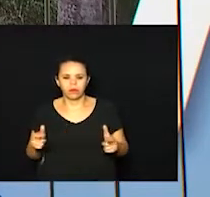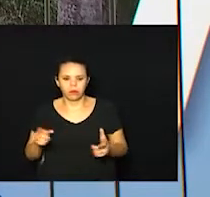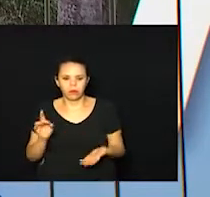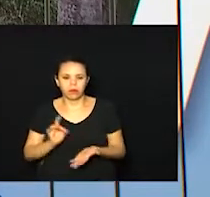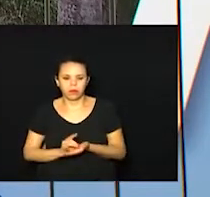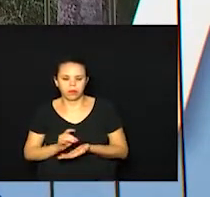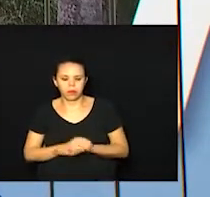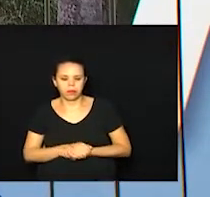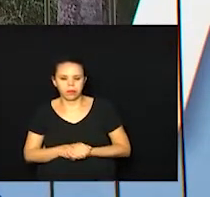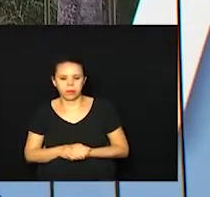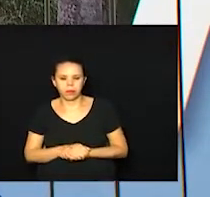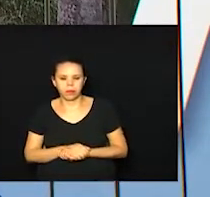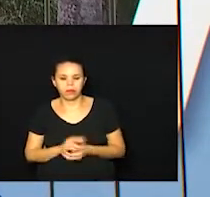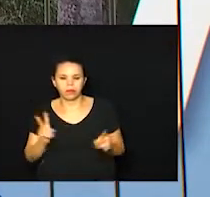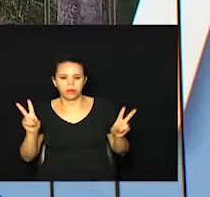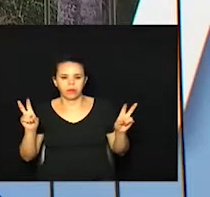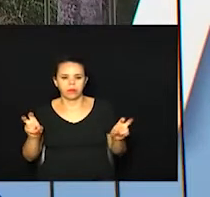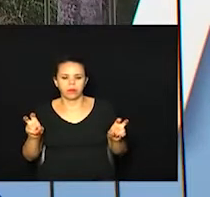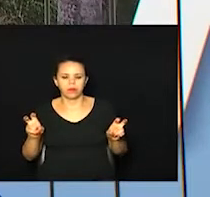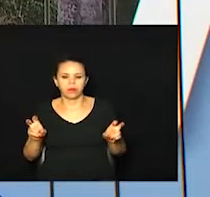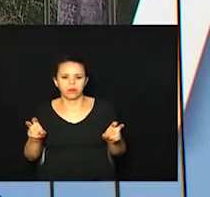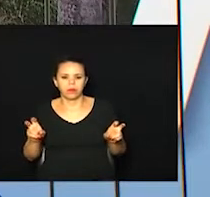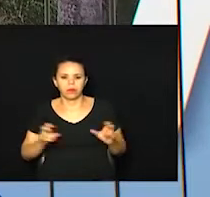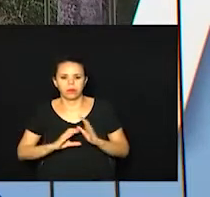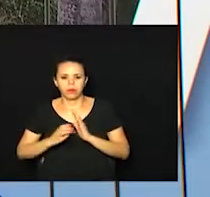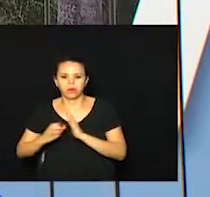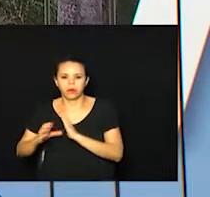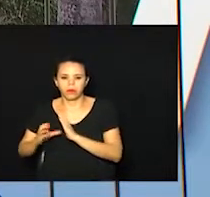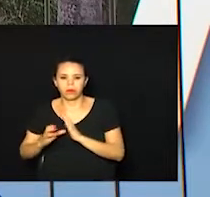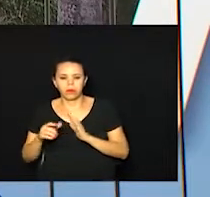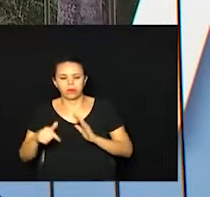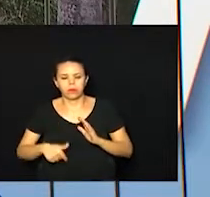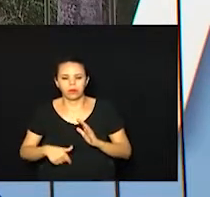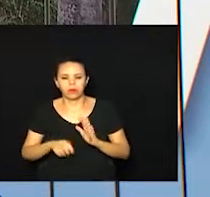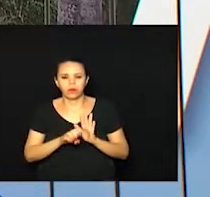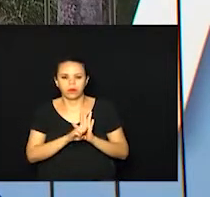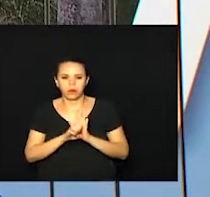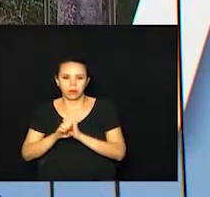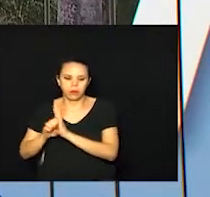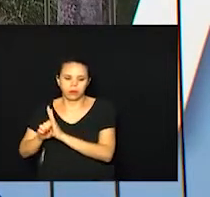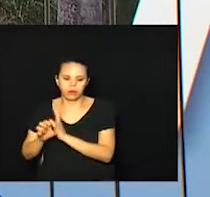fato. Sobre a unidade das bancadas aqui de esquerda,